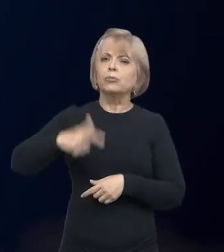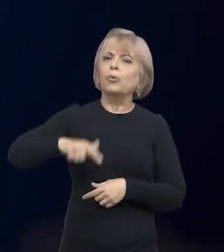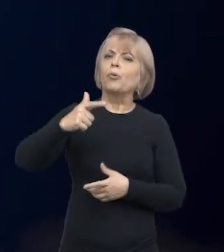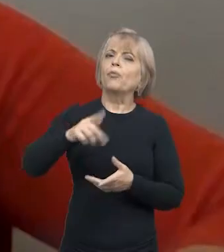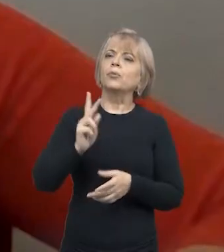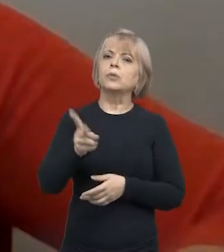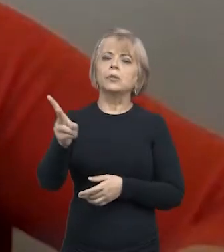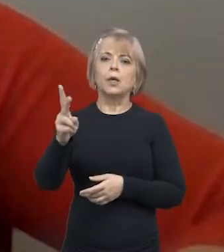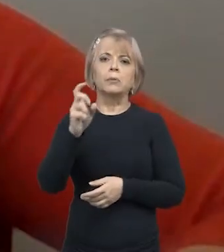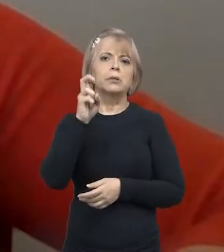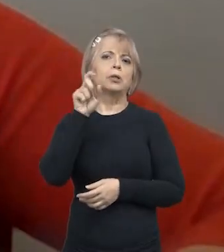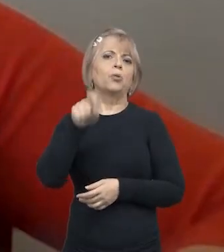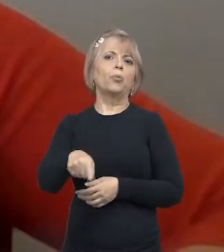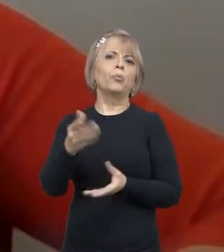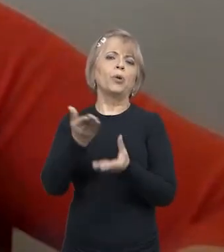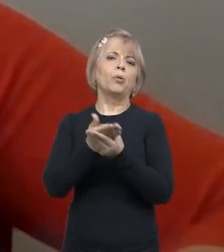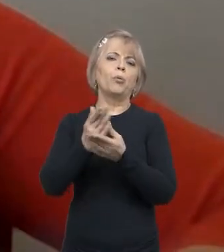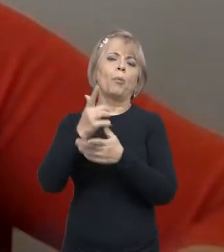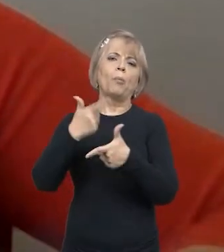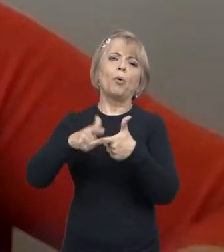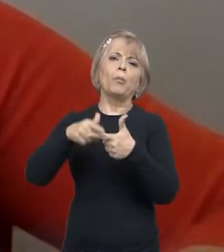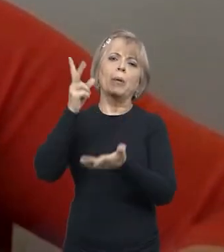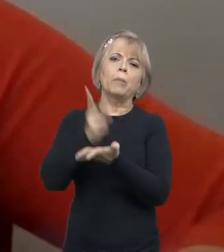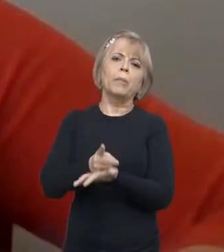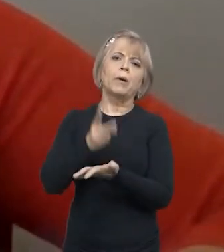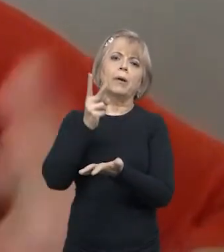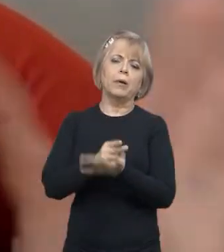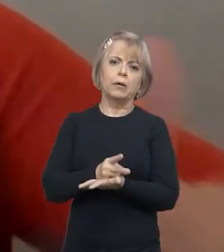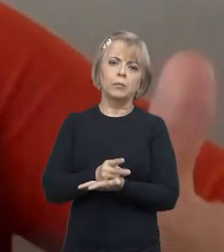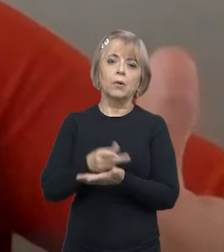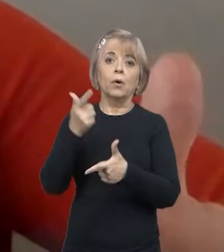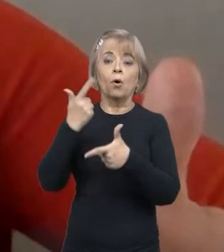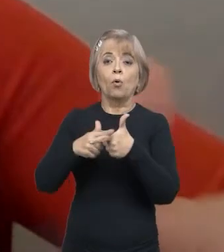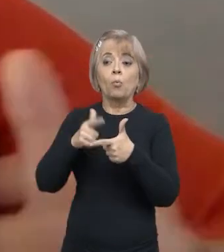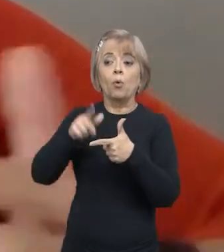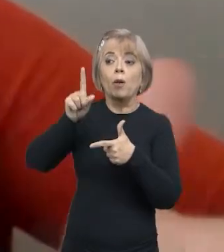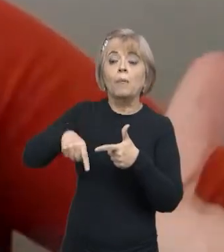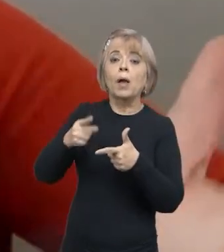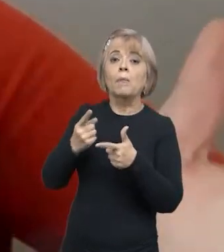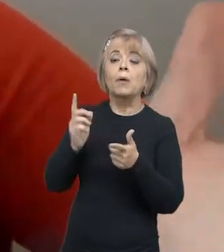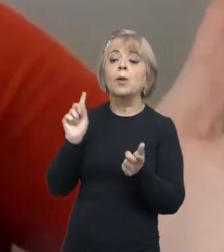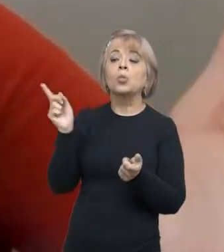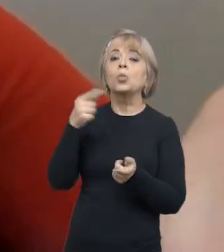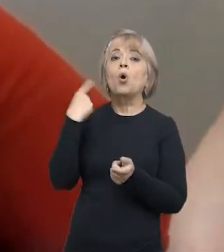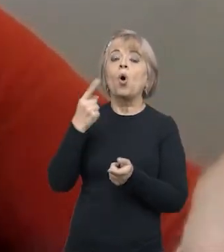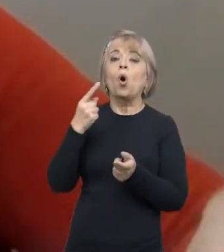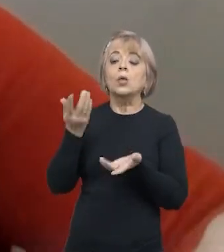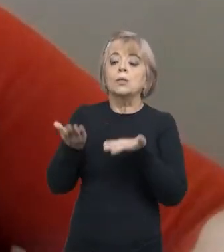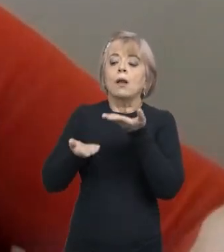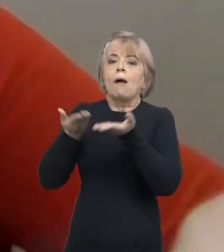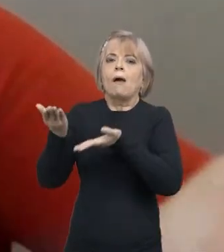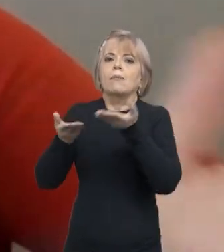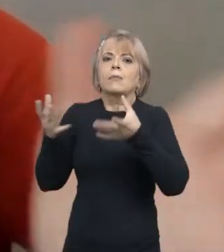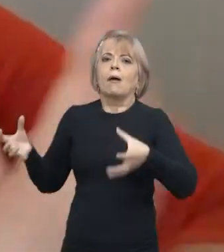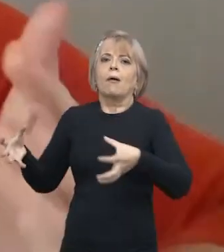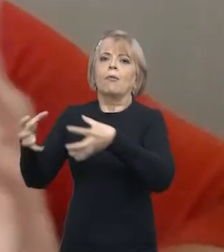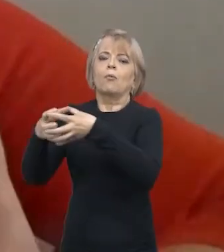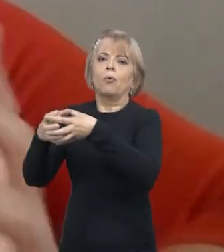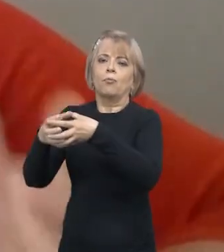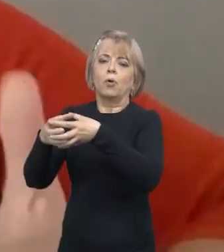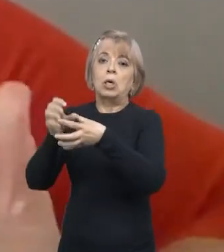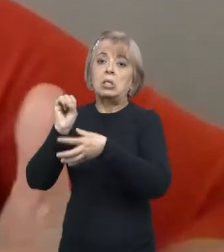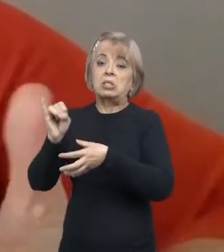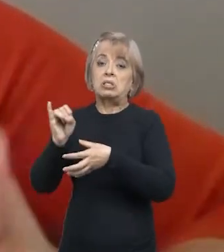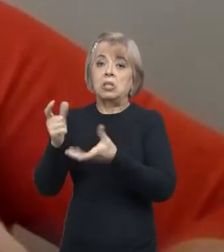existem 5.000 ações sobre o mesmo problema, e o problema é esse, e teria que ser tratado de forma coletiva quando ele está